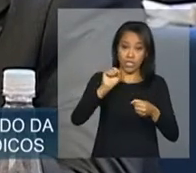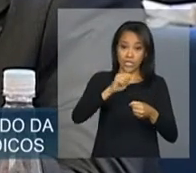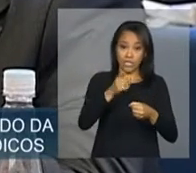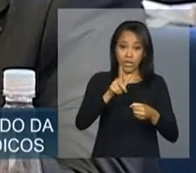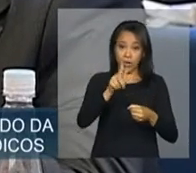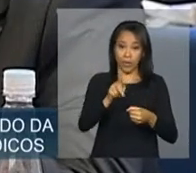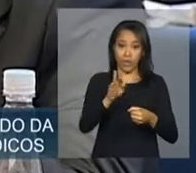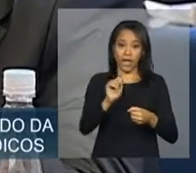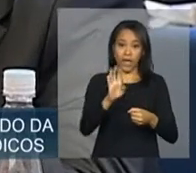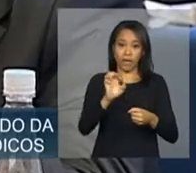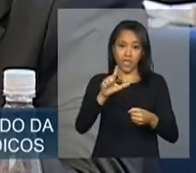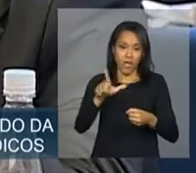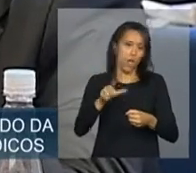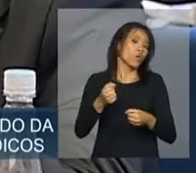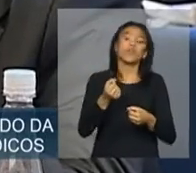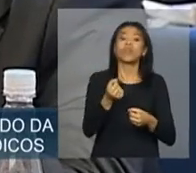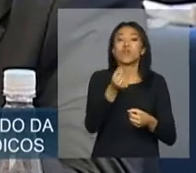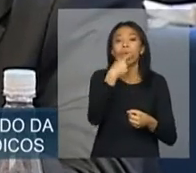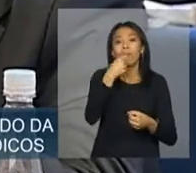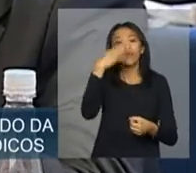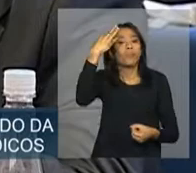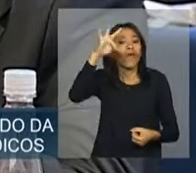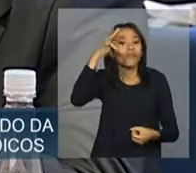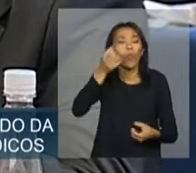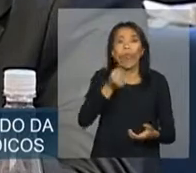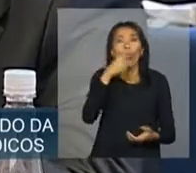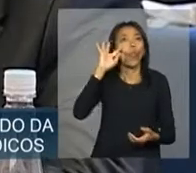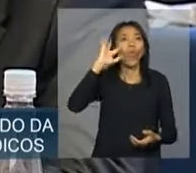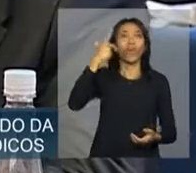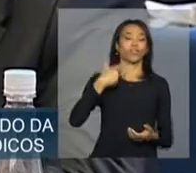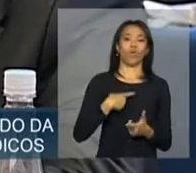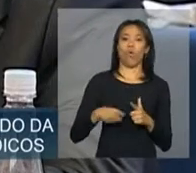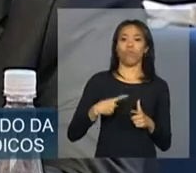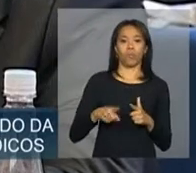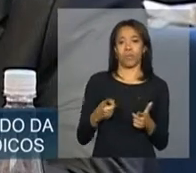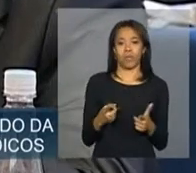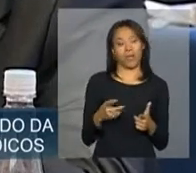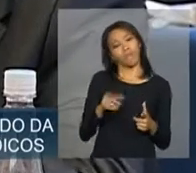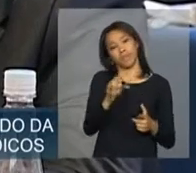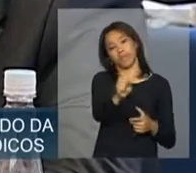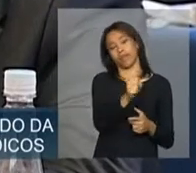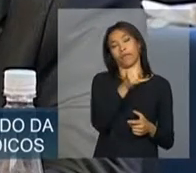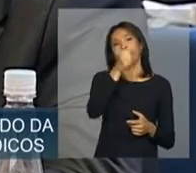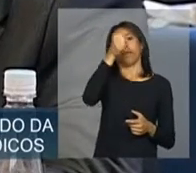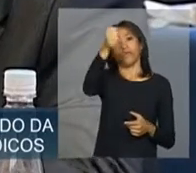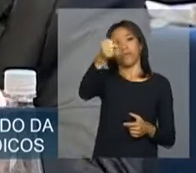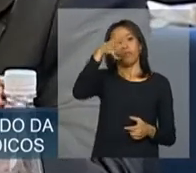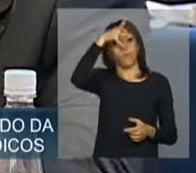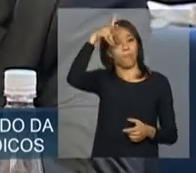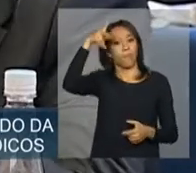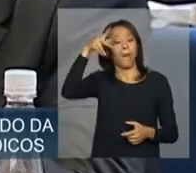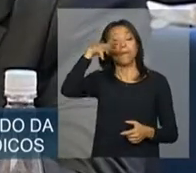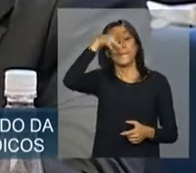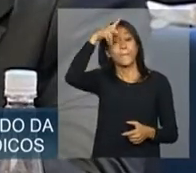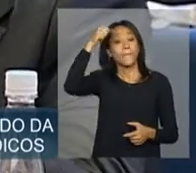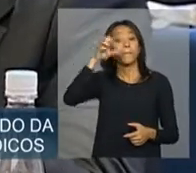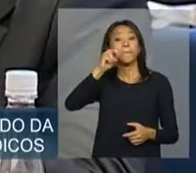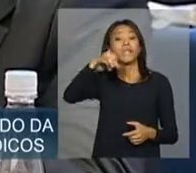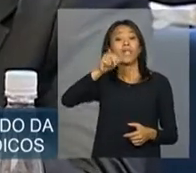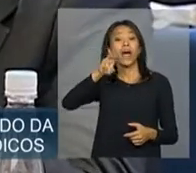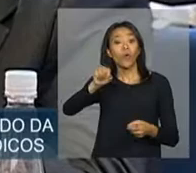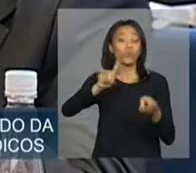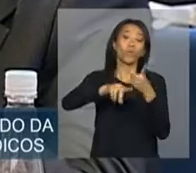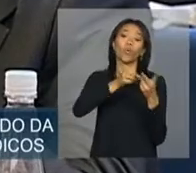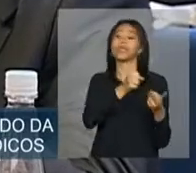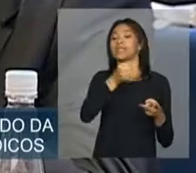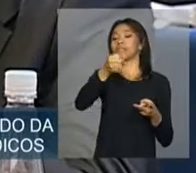vai ver que com aspirina ele não vai resolver e vai precisar mandar para Manaus ou para Brasília essa estrutura só